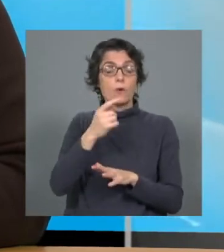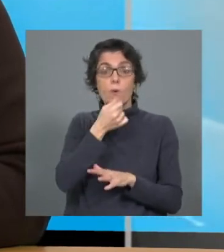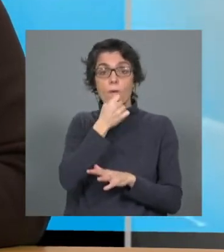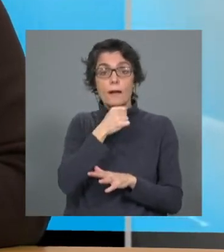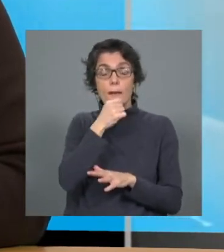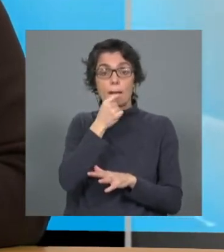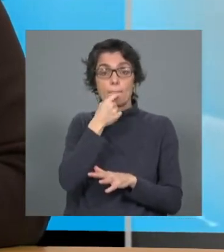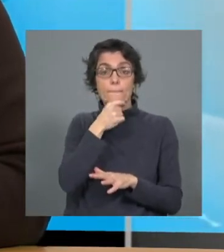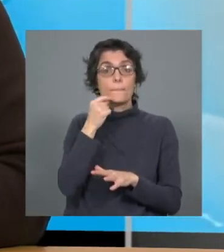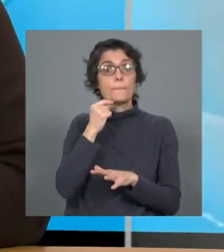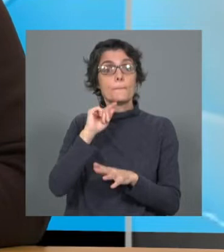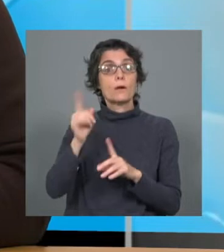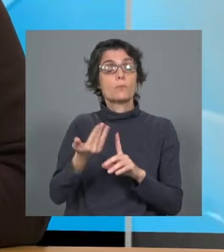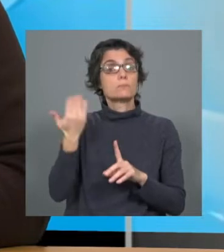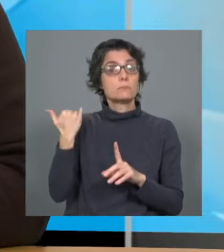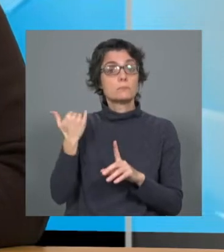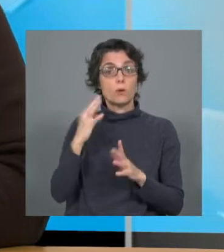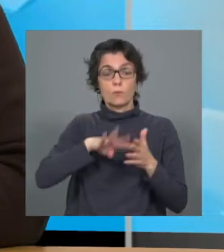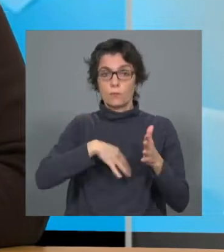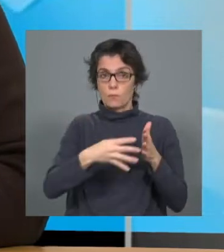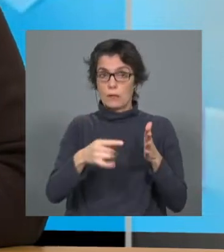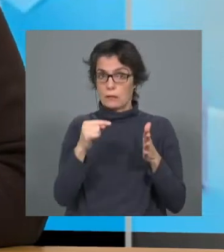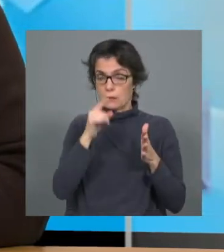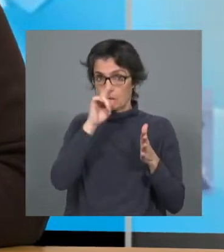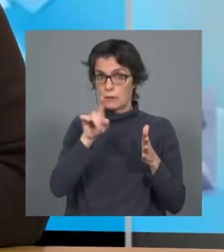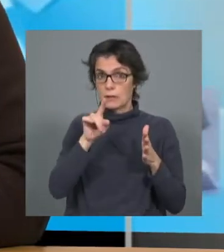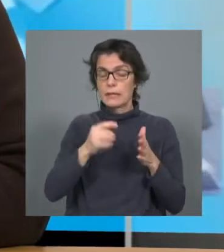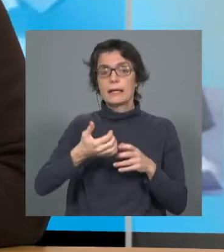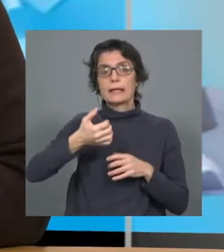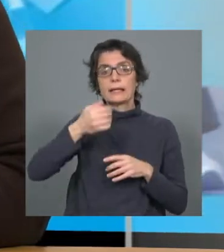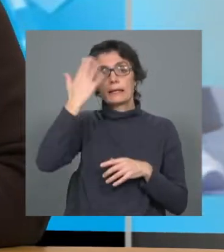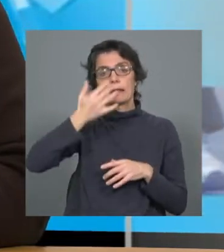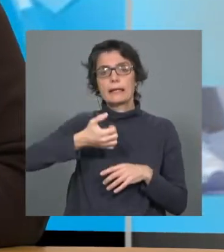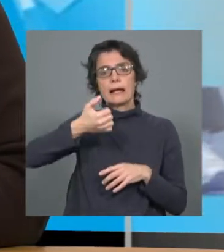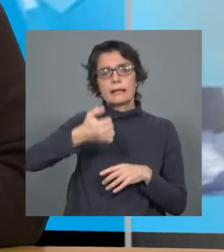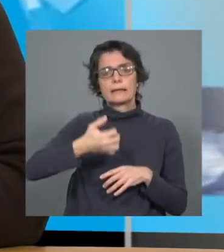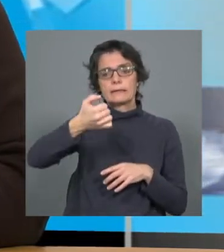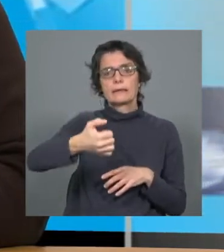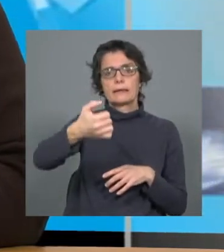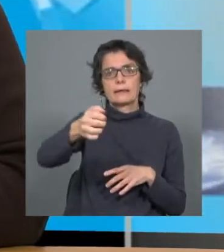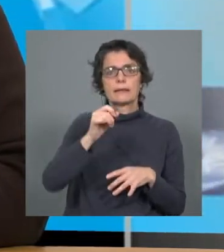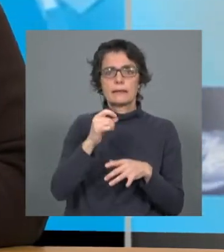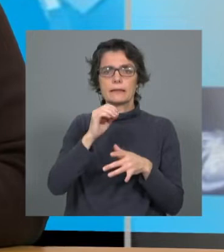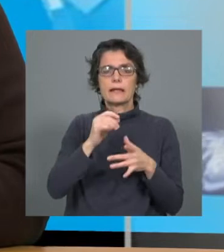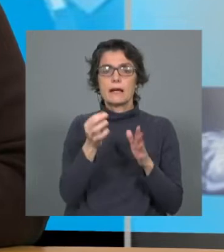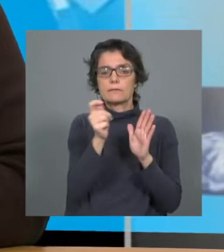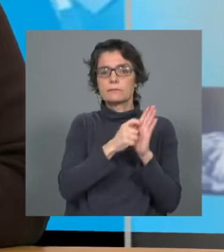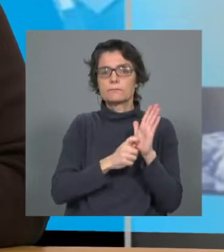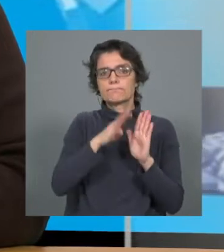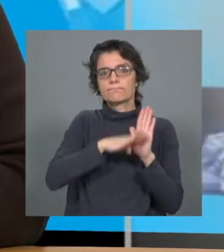que foi, a cada 15 dias, tinha medidas que podiam ou não avançar conforme